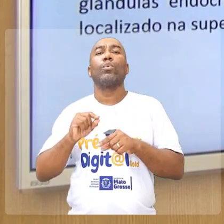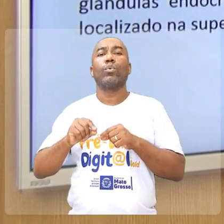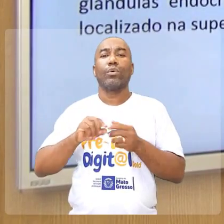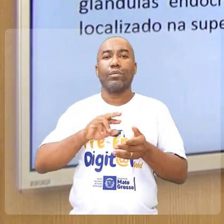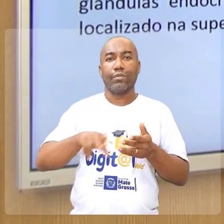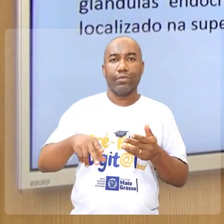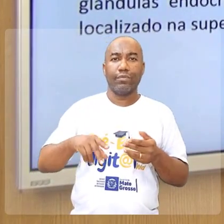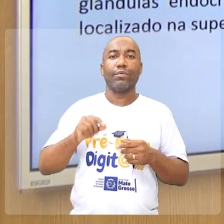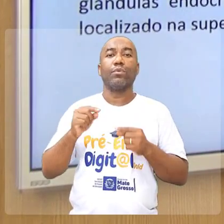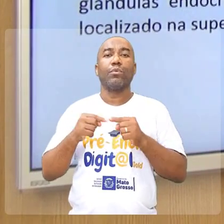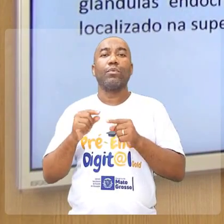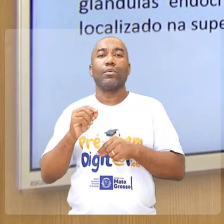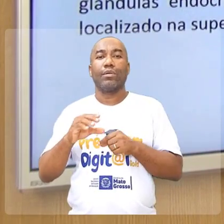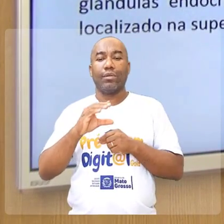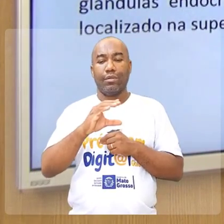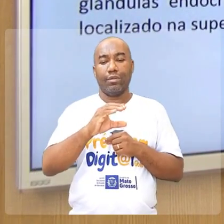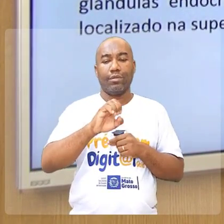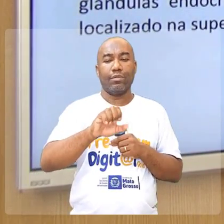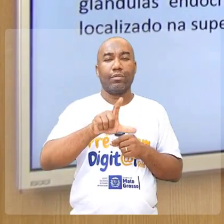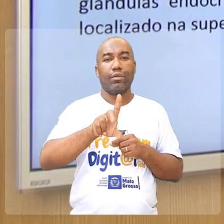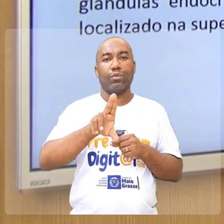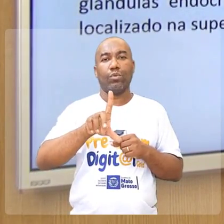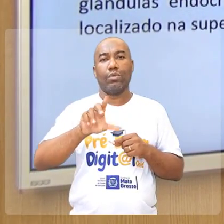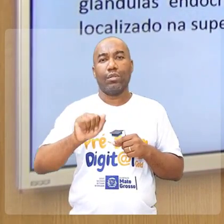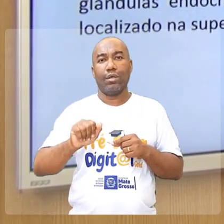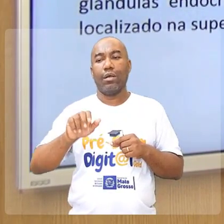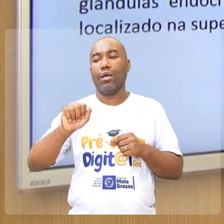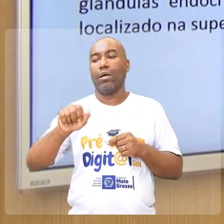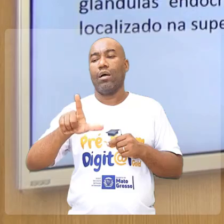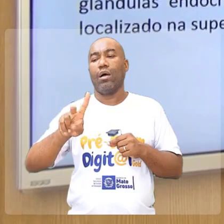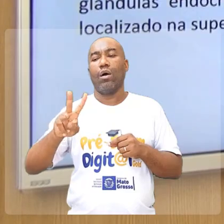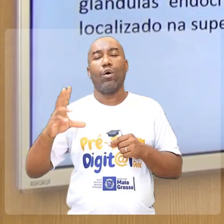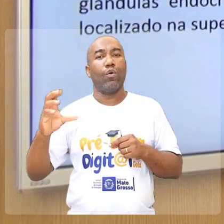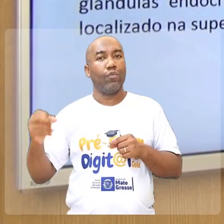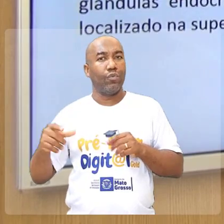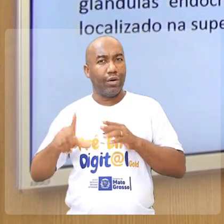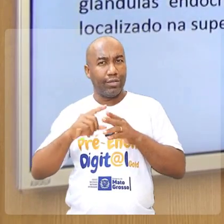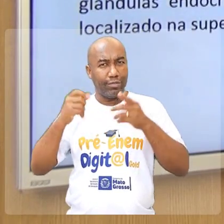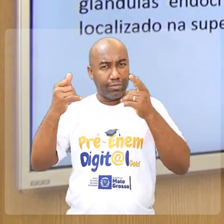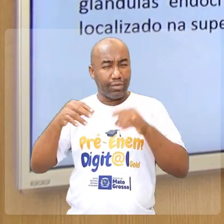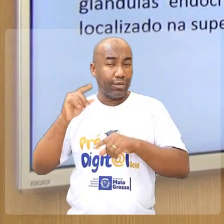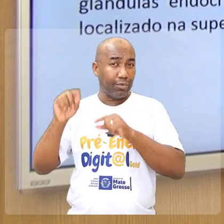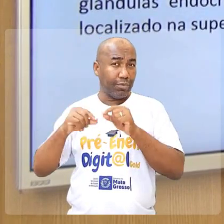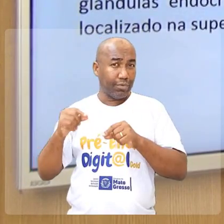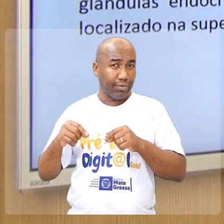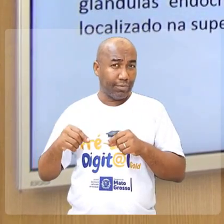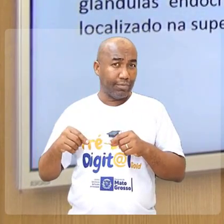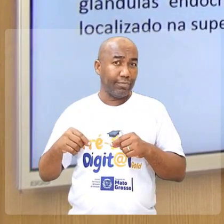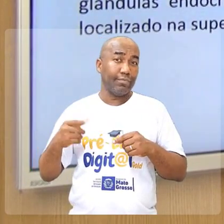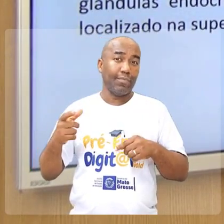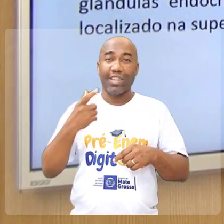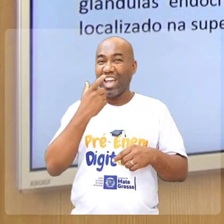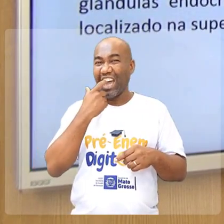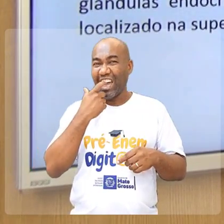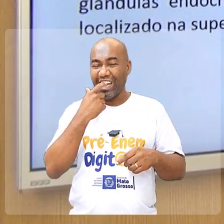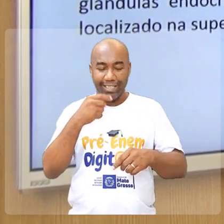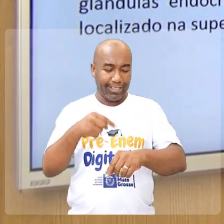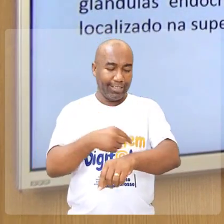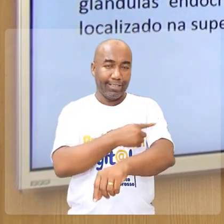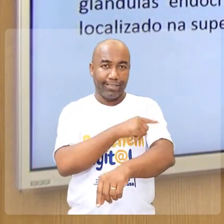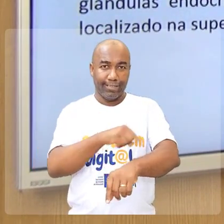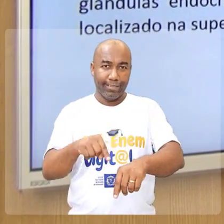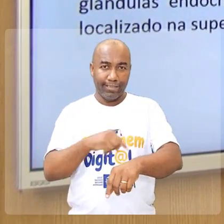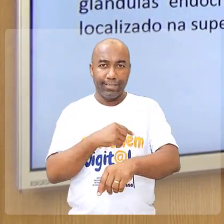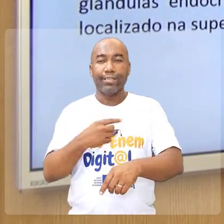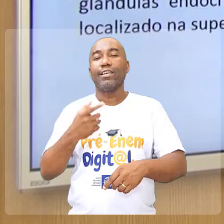as células-alvo. Quais são as células-alvo que eu havia citado aquela hora? As células ósseas e as